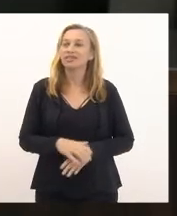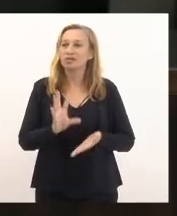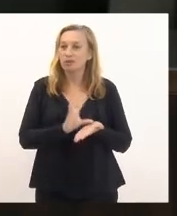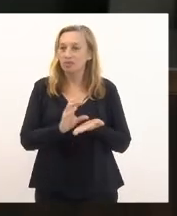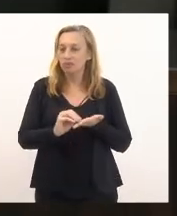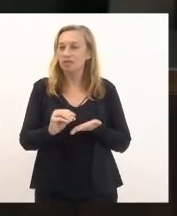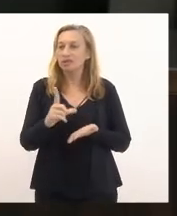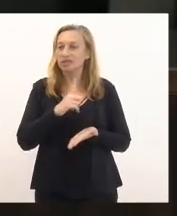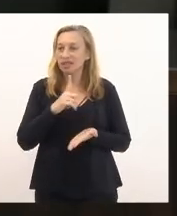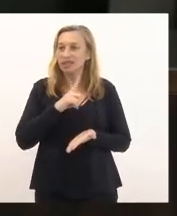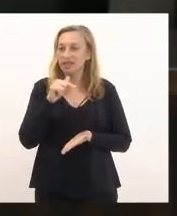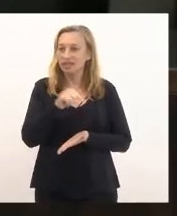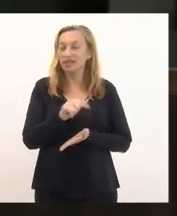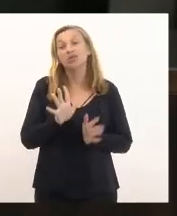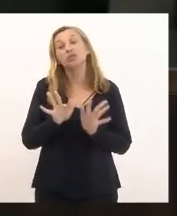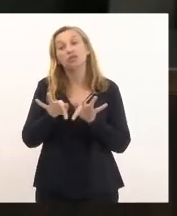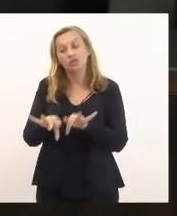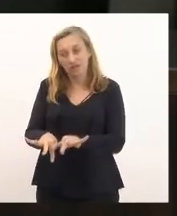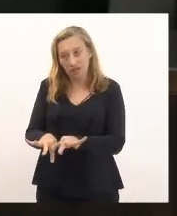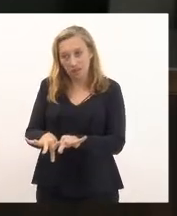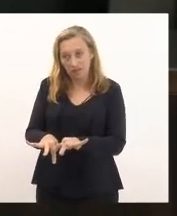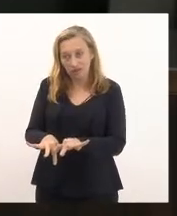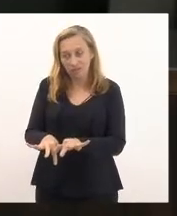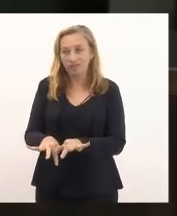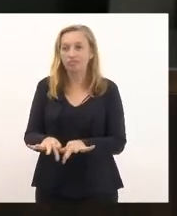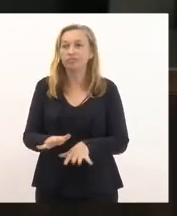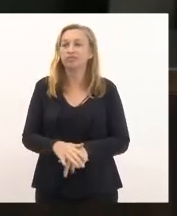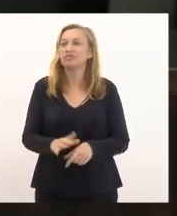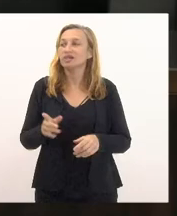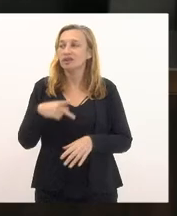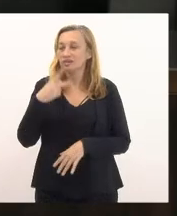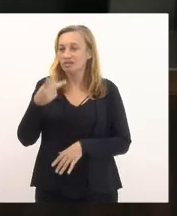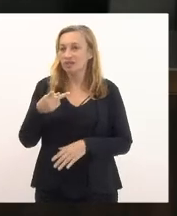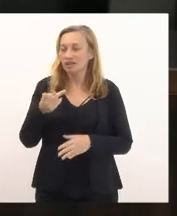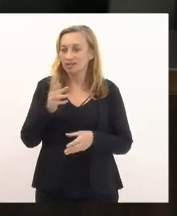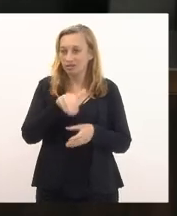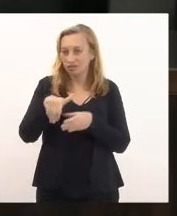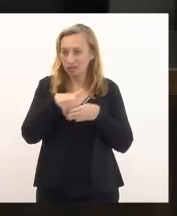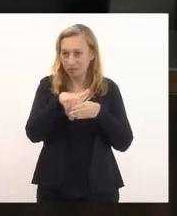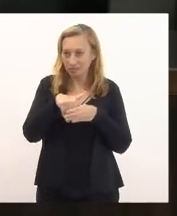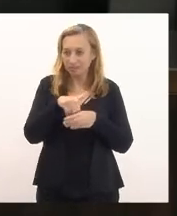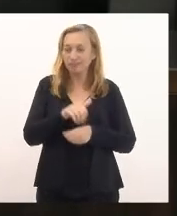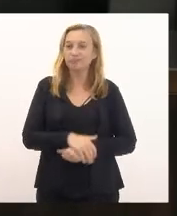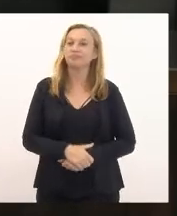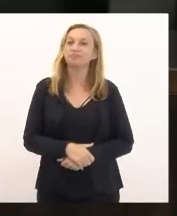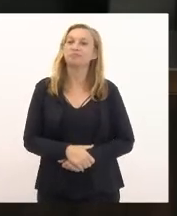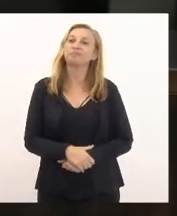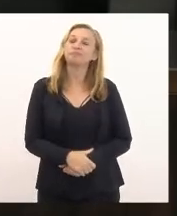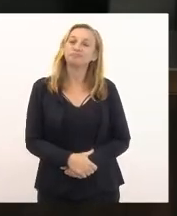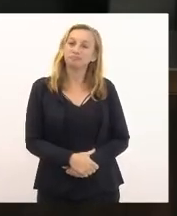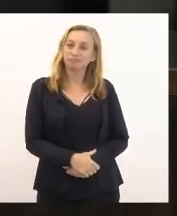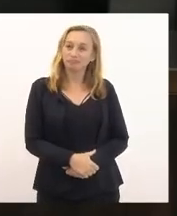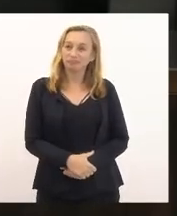pauta. Então, ao final, as declarações de votos.